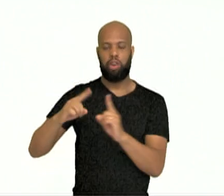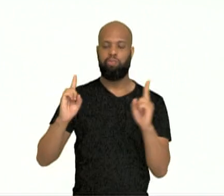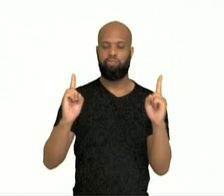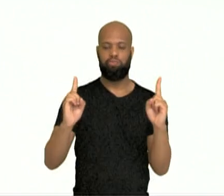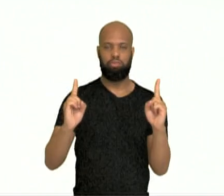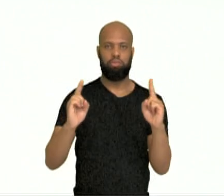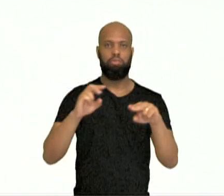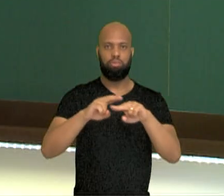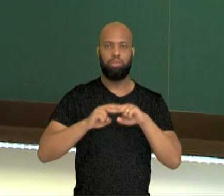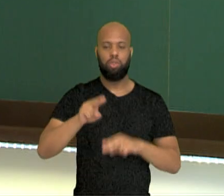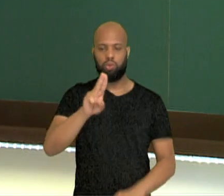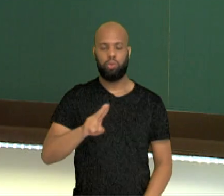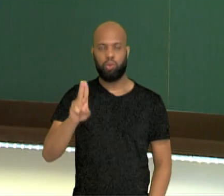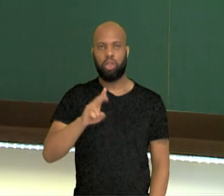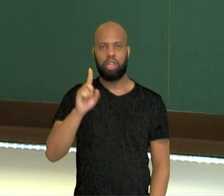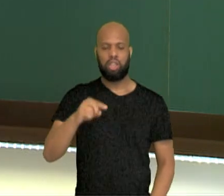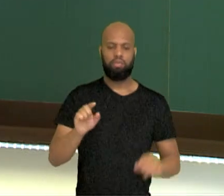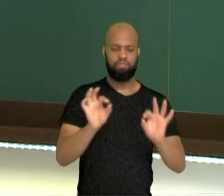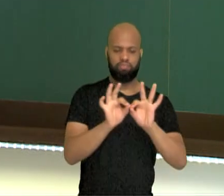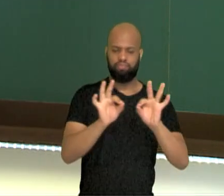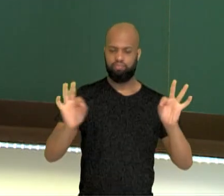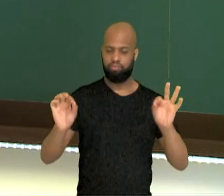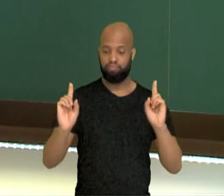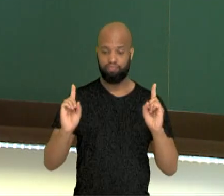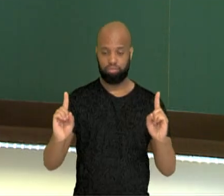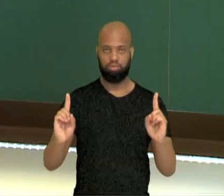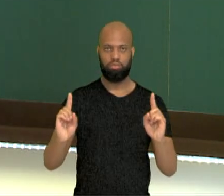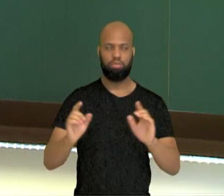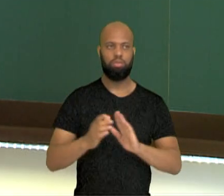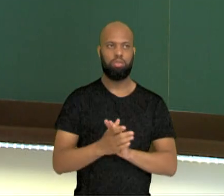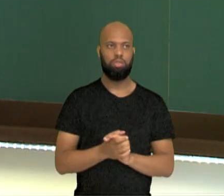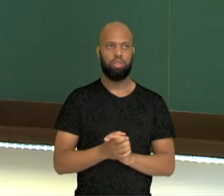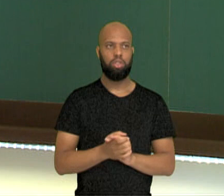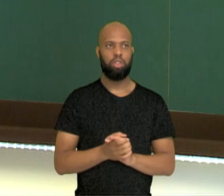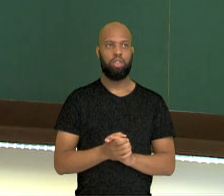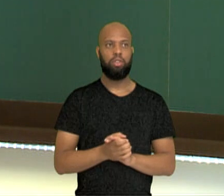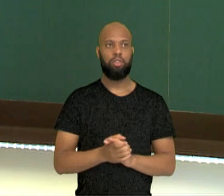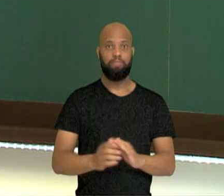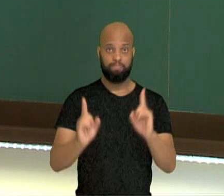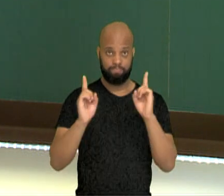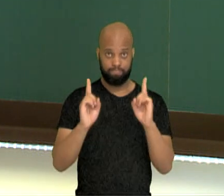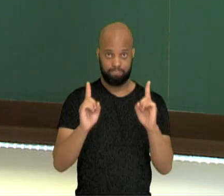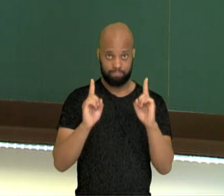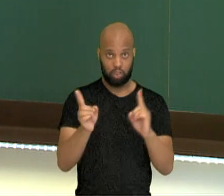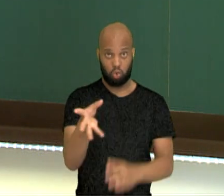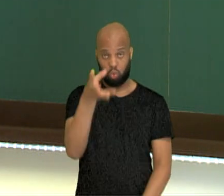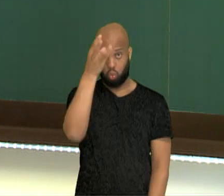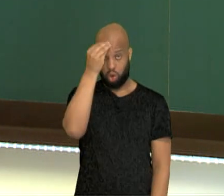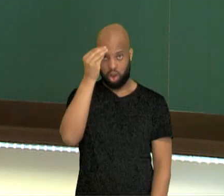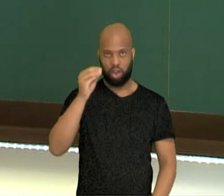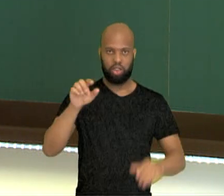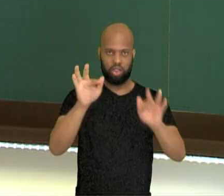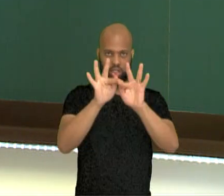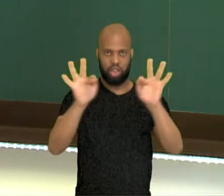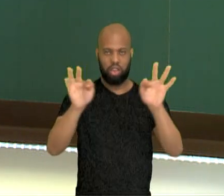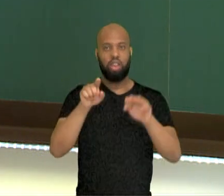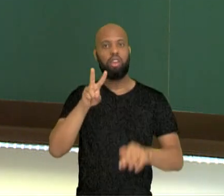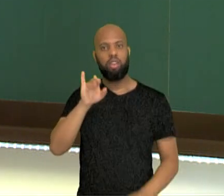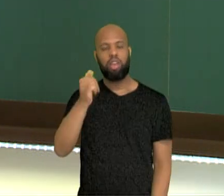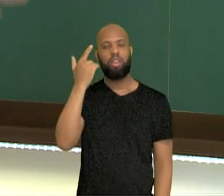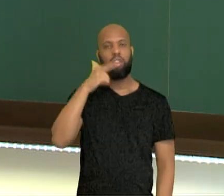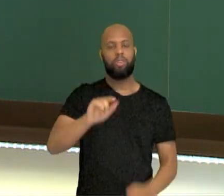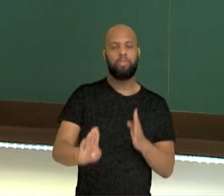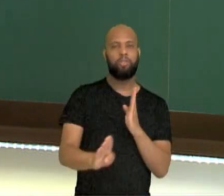negativo. Seria a distância desse número até o zero. Então, deixem guardadinha aí essa relação, que ela vai nos ajudar muito a